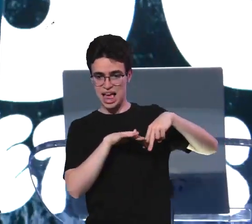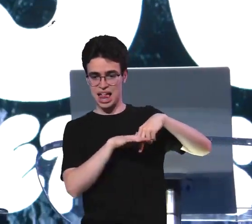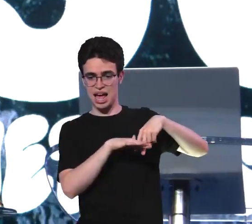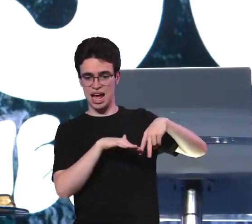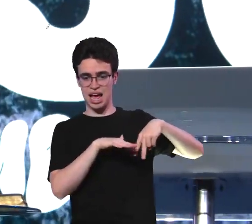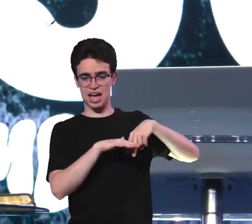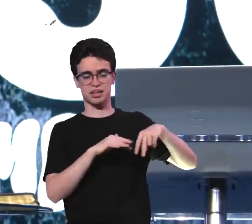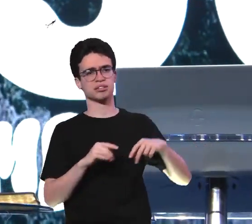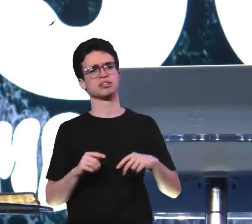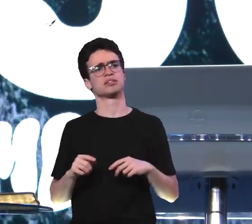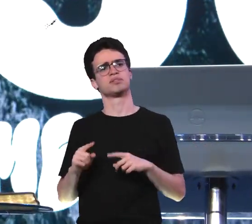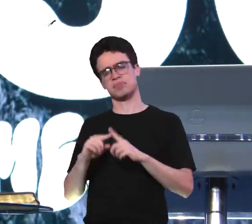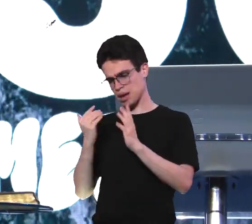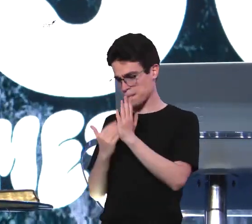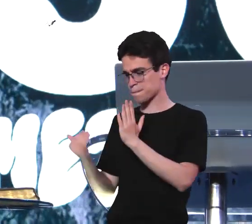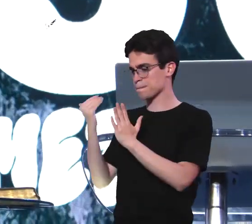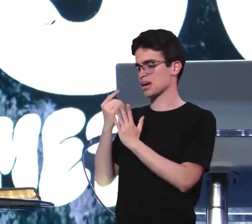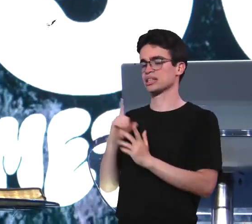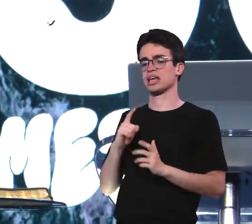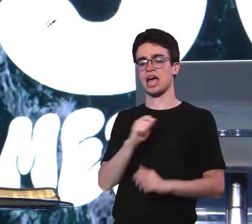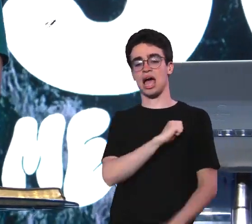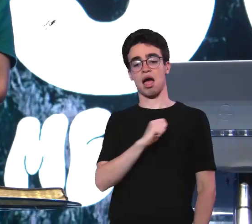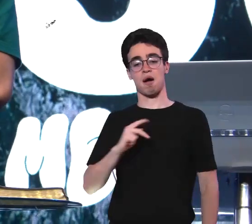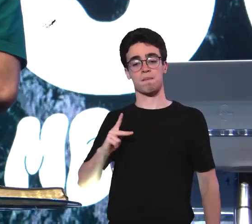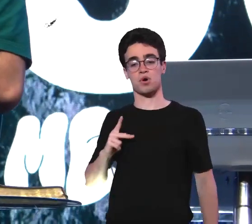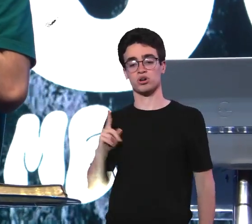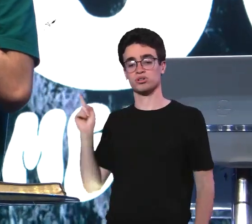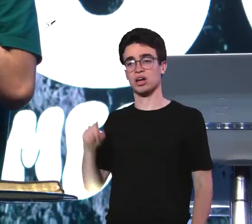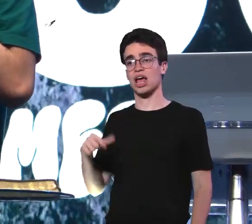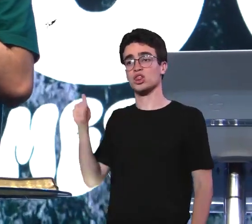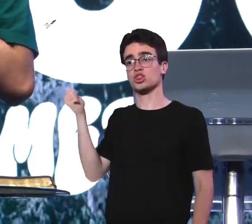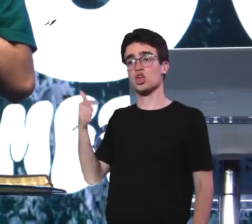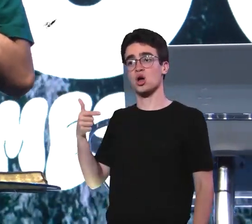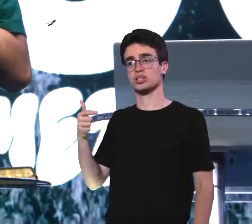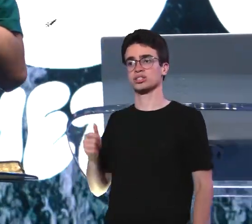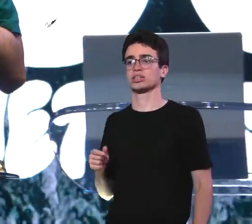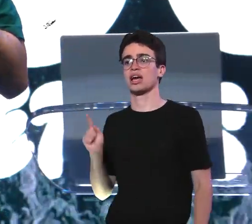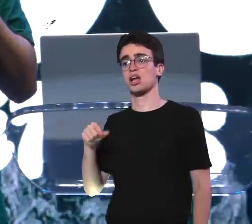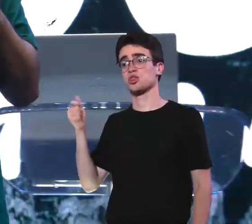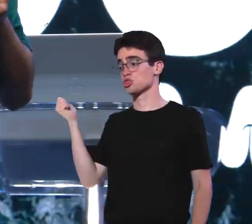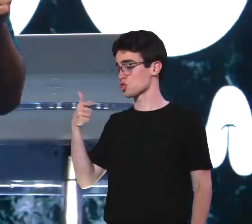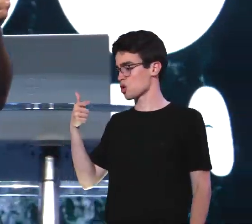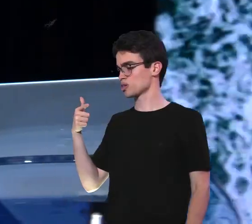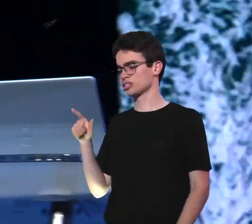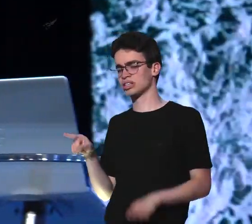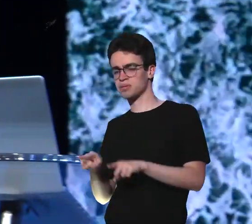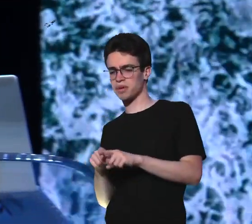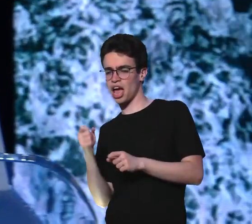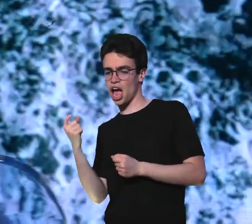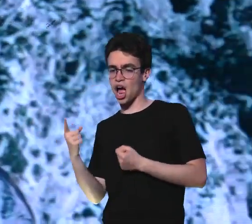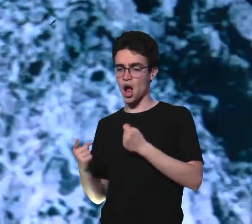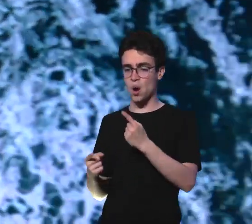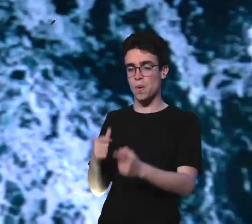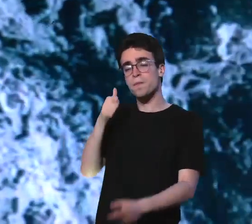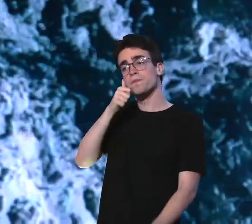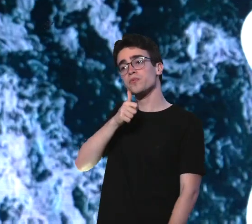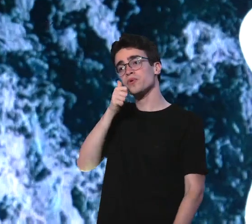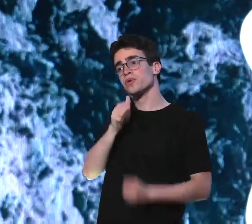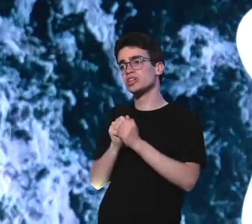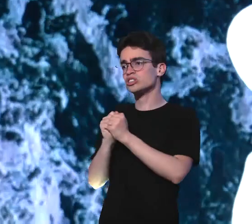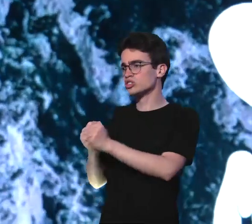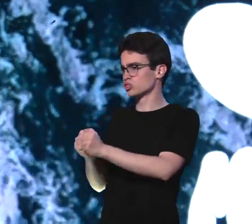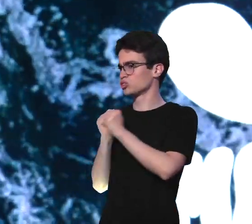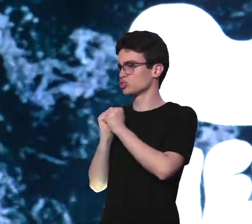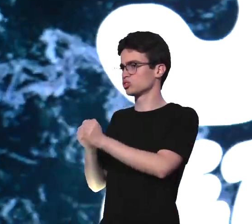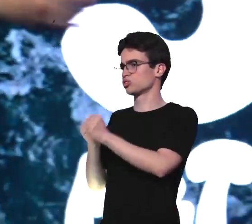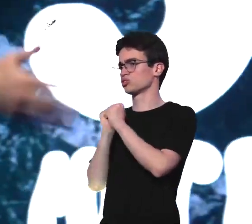Bíblia diz que tem mais, tem os apóstolos, os 12. Os 12 e mais algumas mulheres que andavam ali muito próximos